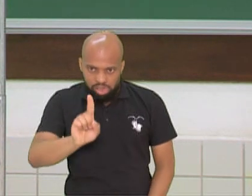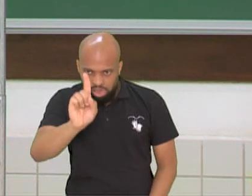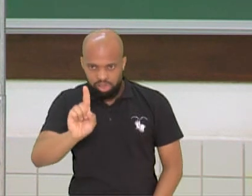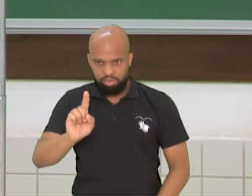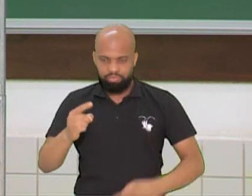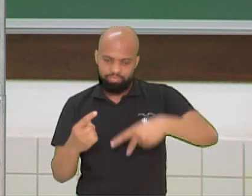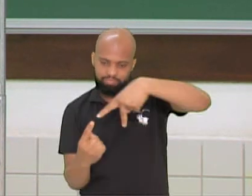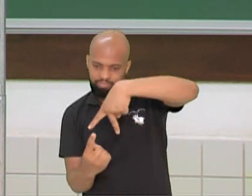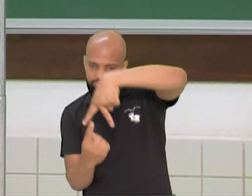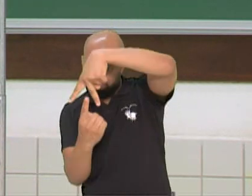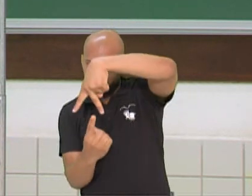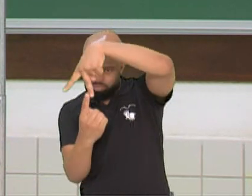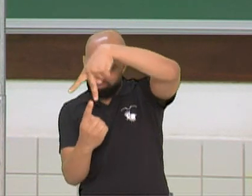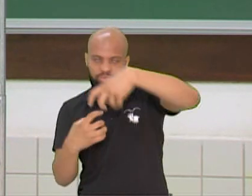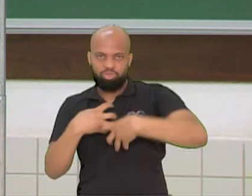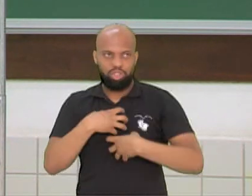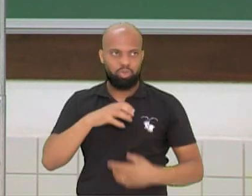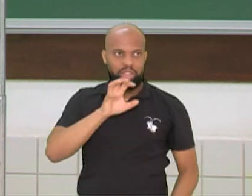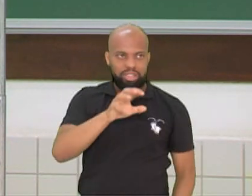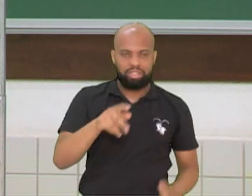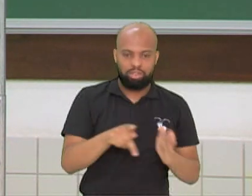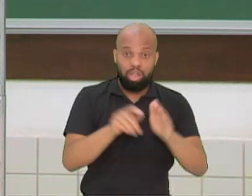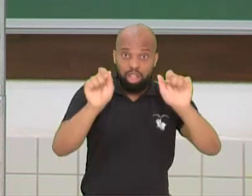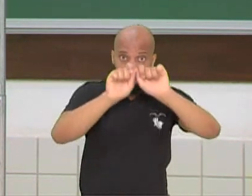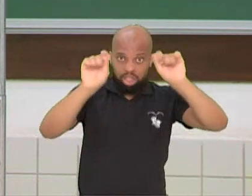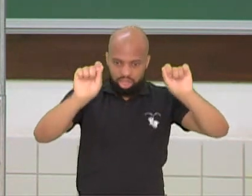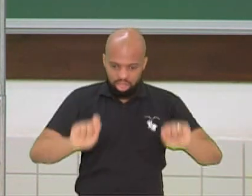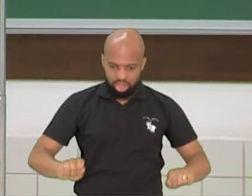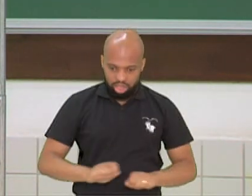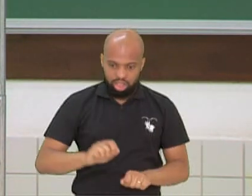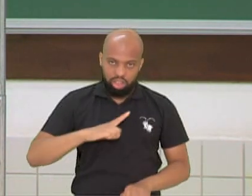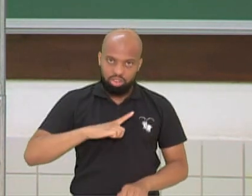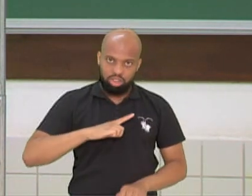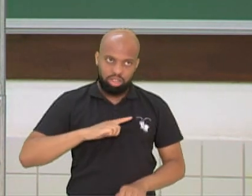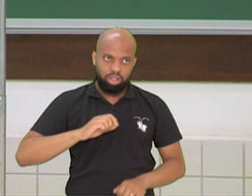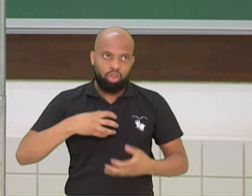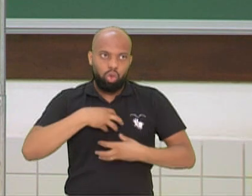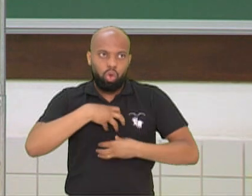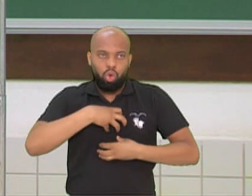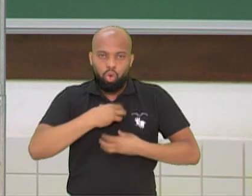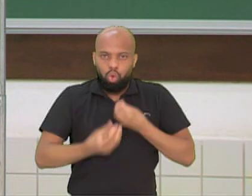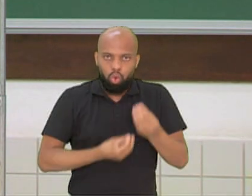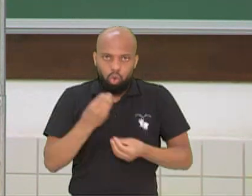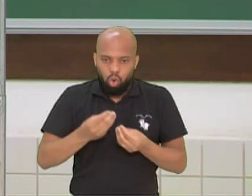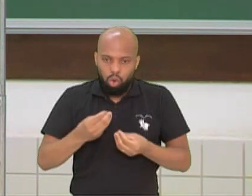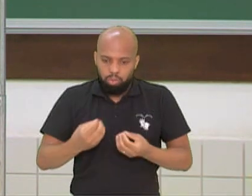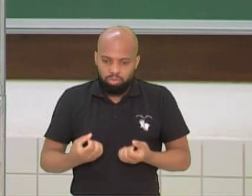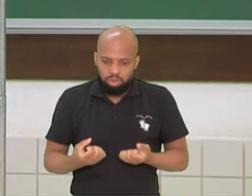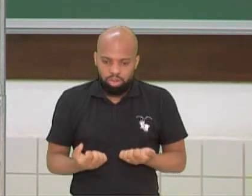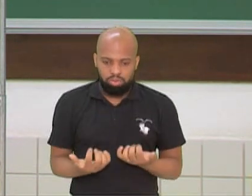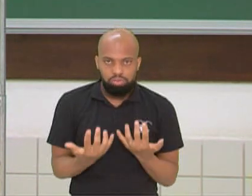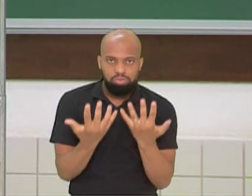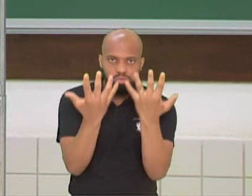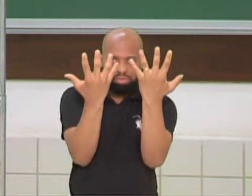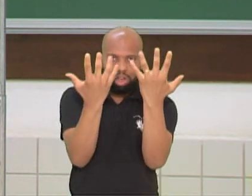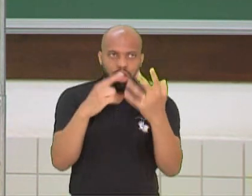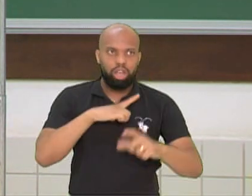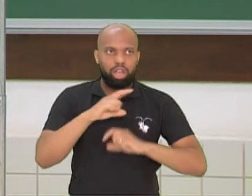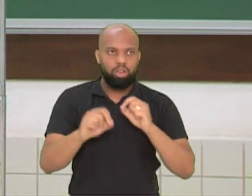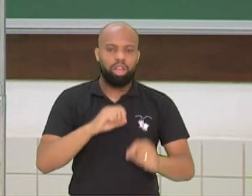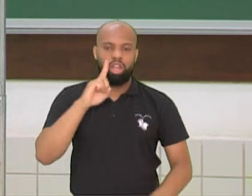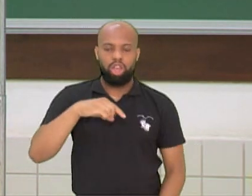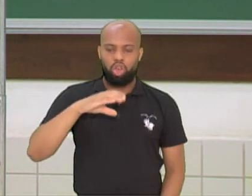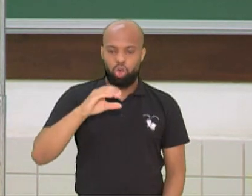área, tangenciando a área, você vai ter, então, cosseno de 0 graus, de 90 graus igual a 0. Vai zerar o fluxo,